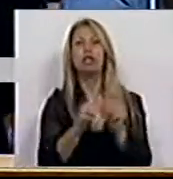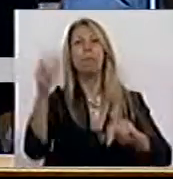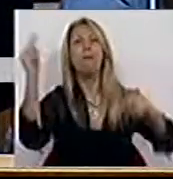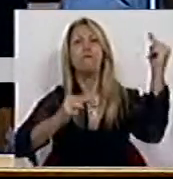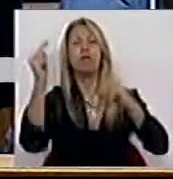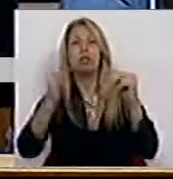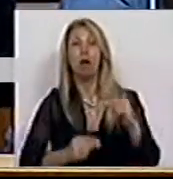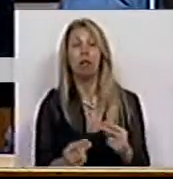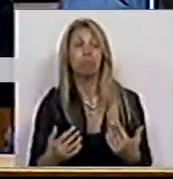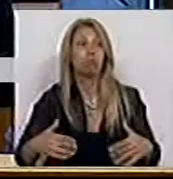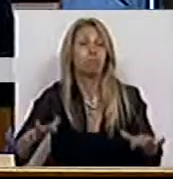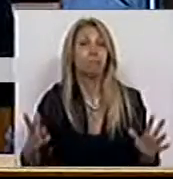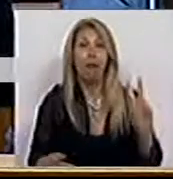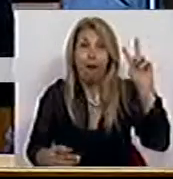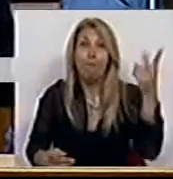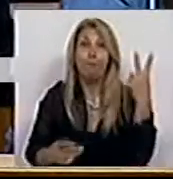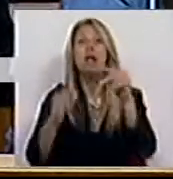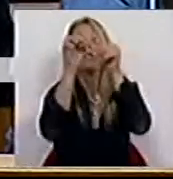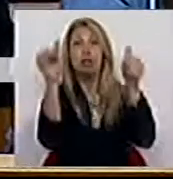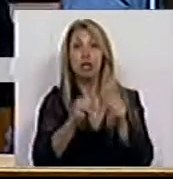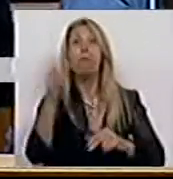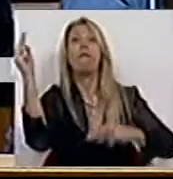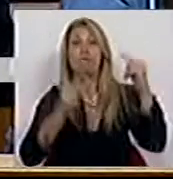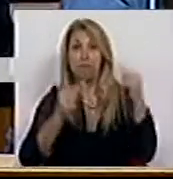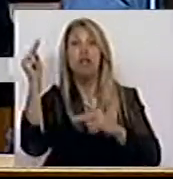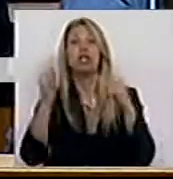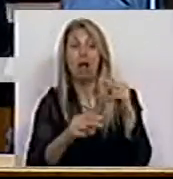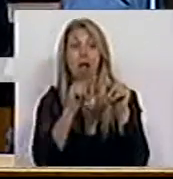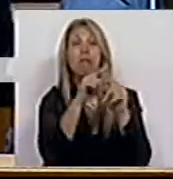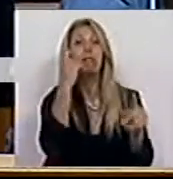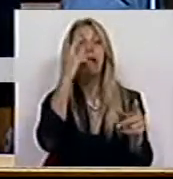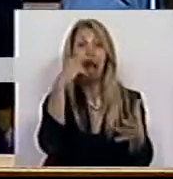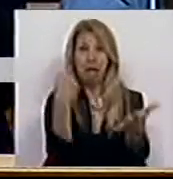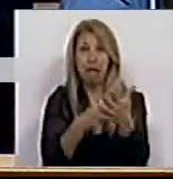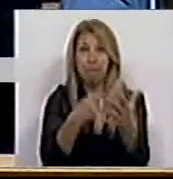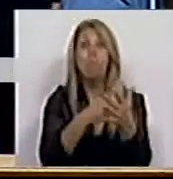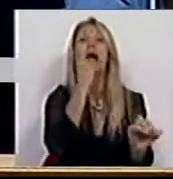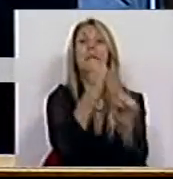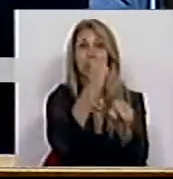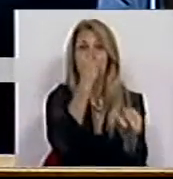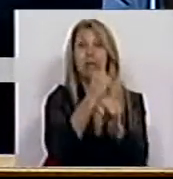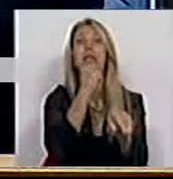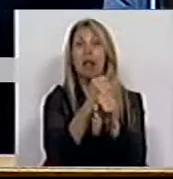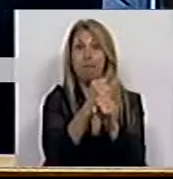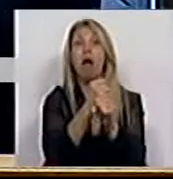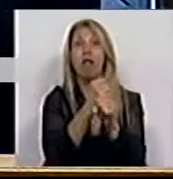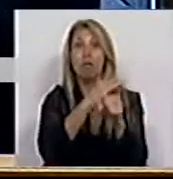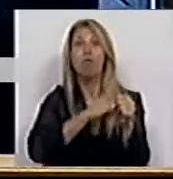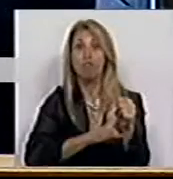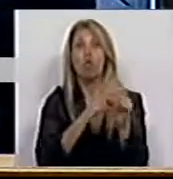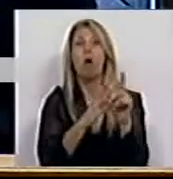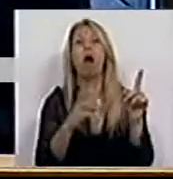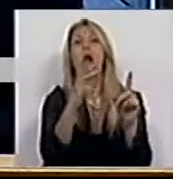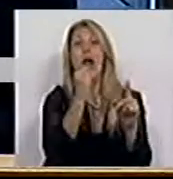todo o caso, 2 sistemas fiscais em que a carga sobre quem vive do seu trabalho está sempre a aumentar.